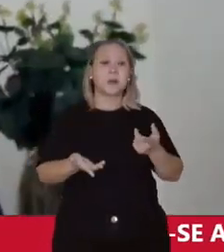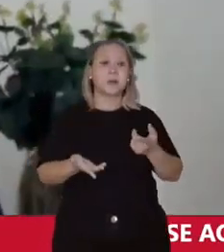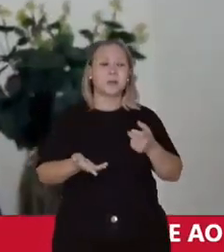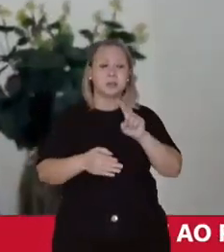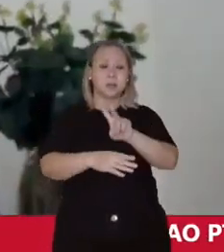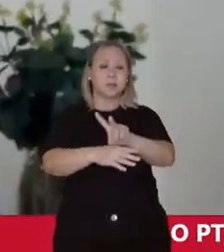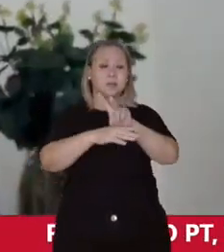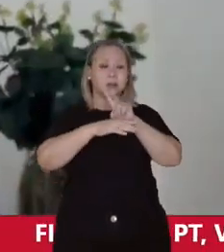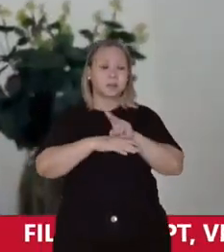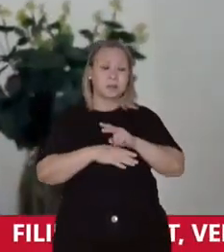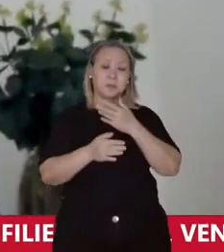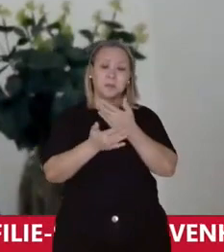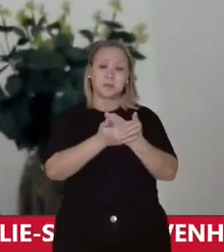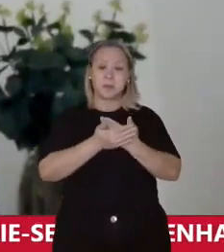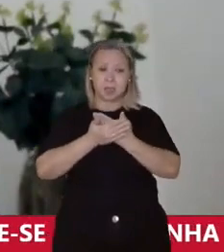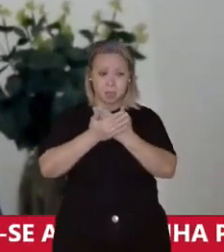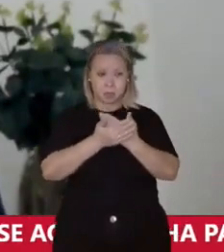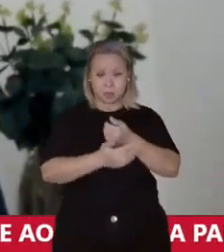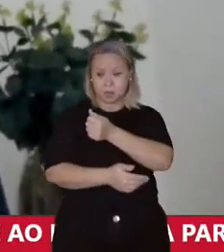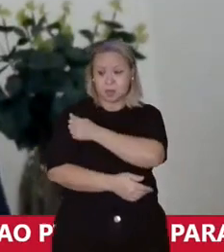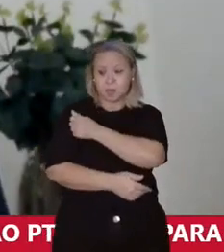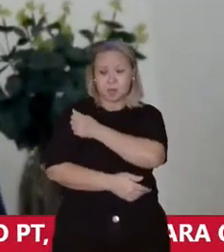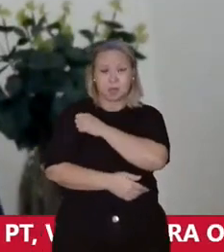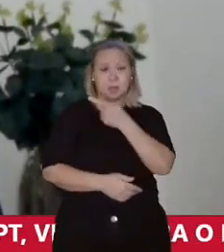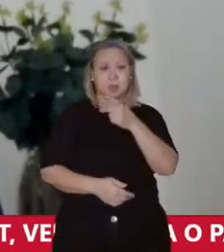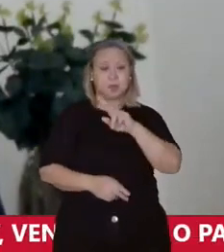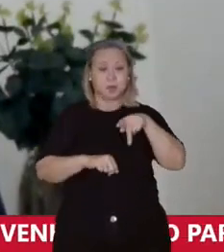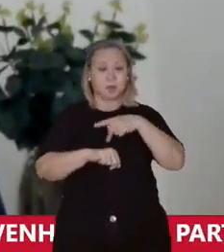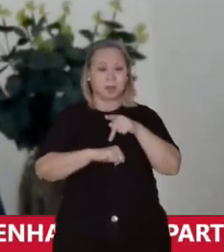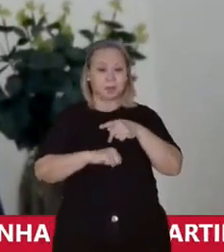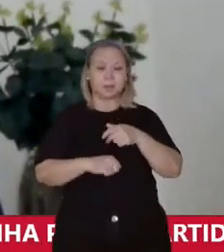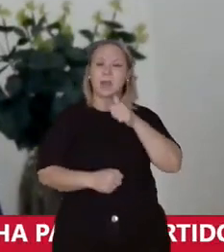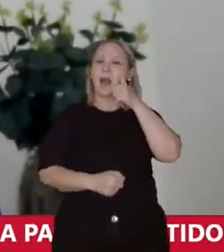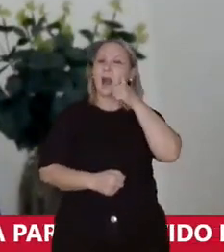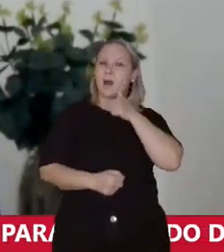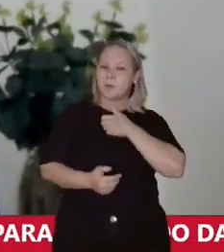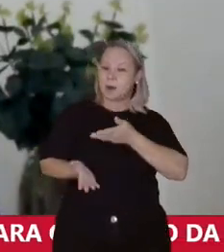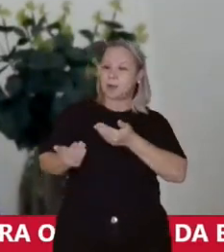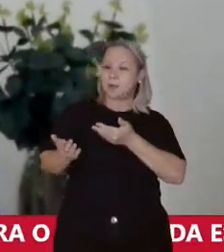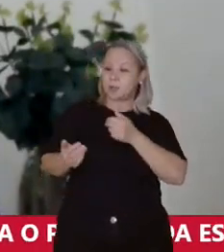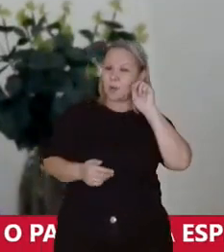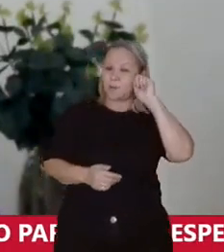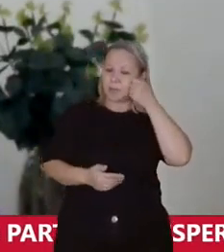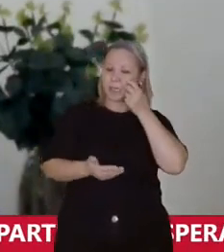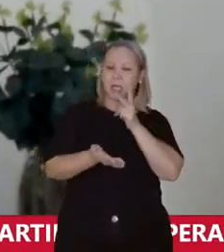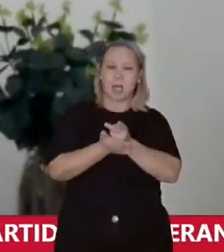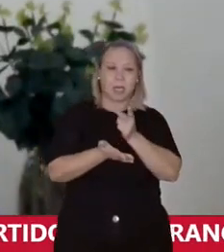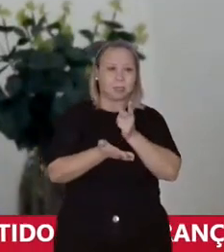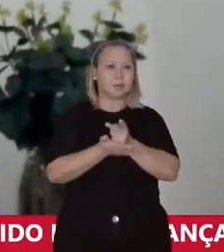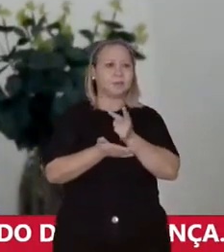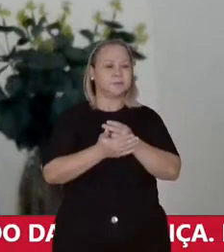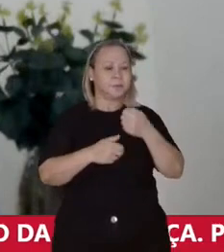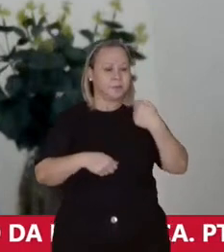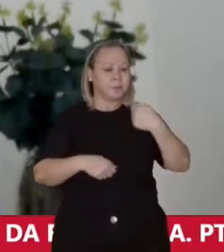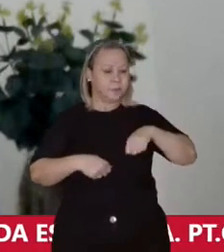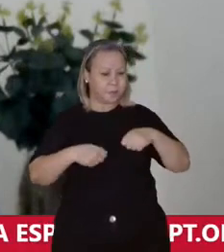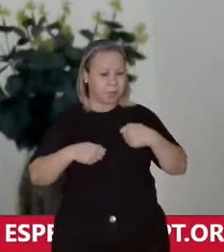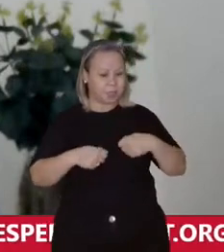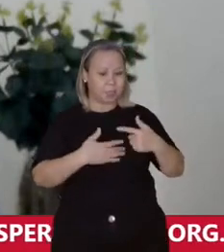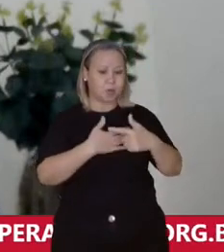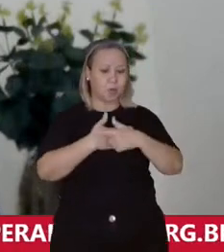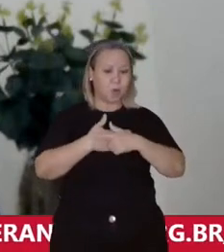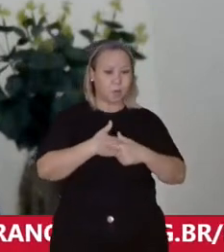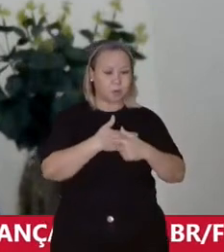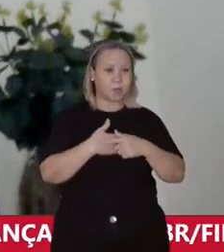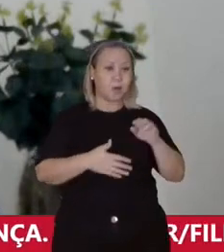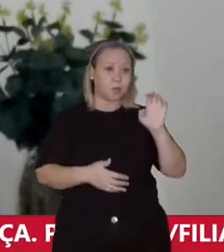seu país. E a mulher jovem negra, né, sempre precisou do papel do